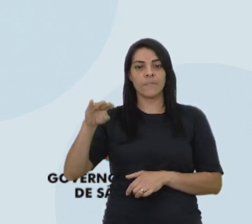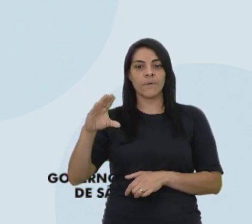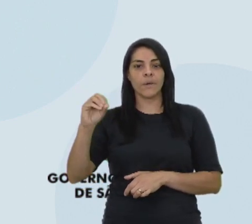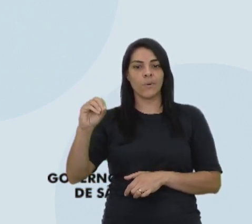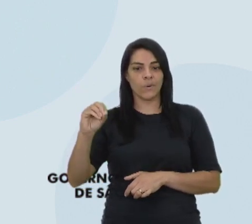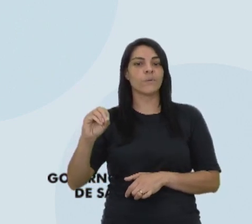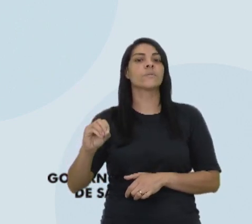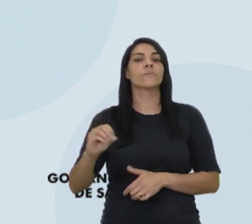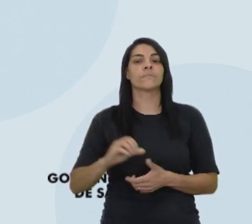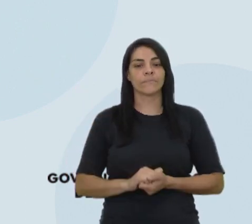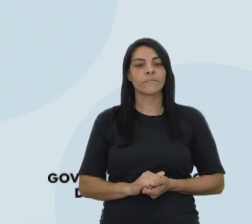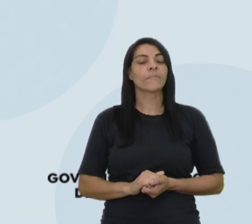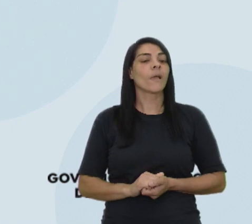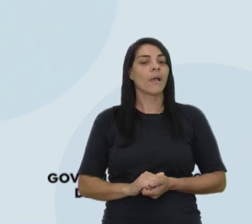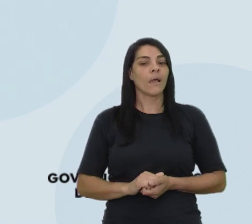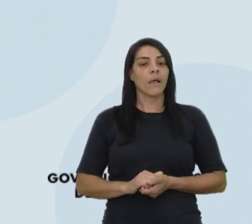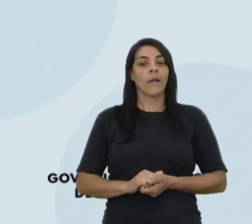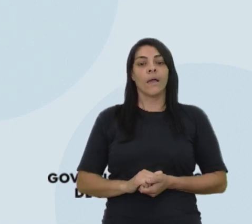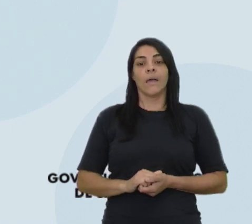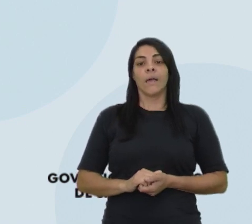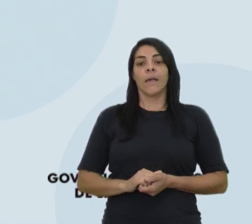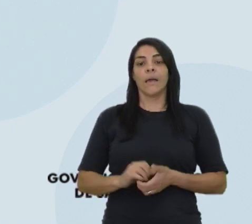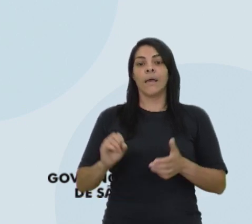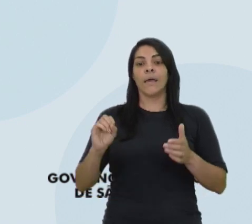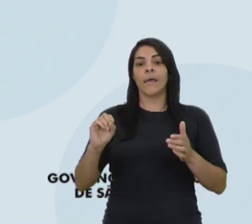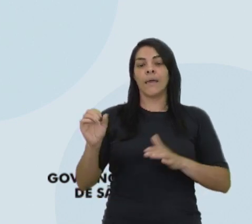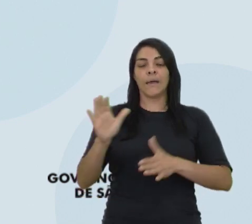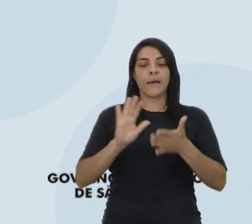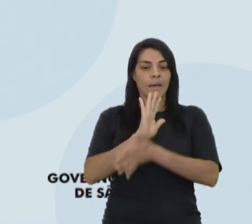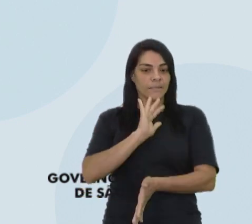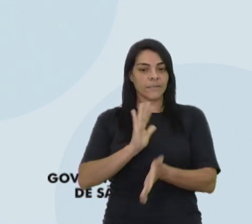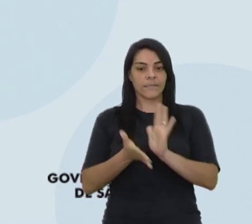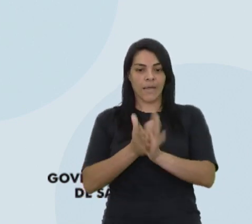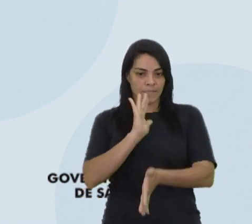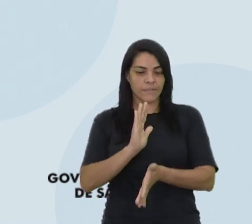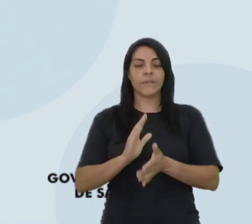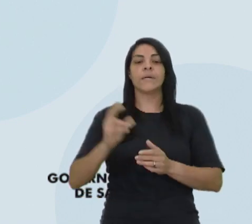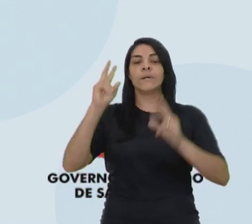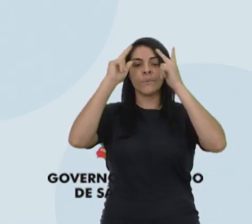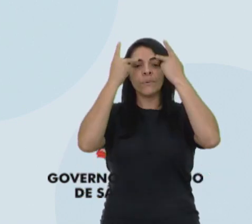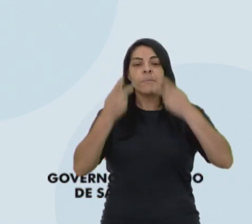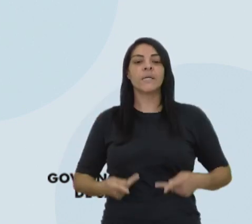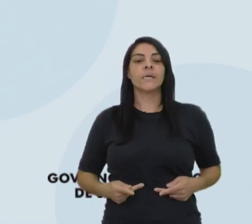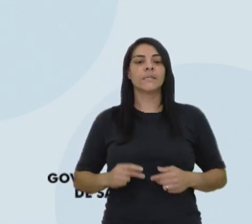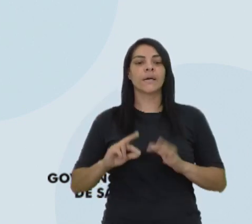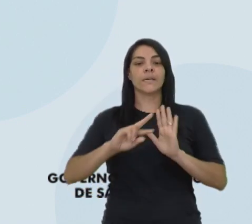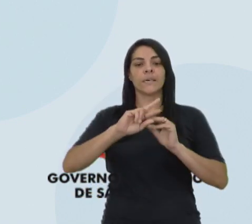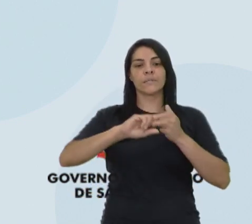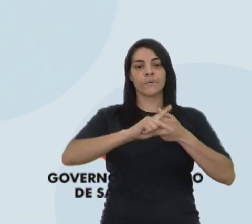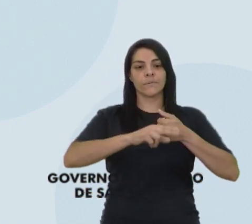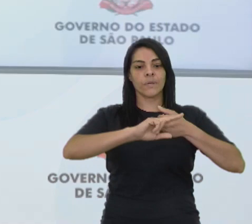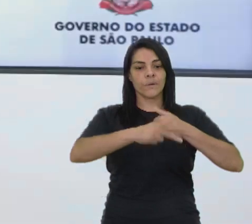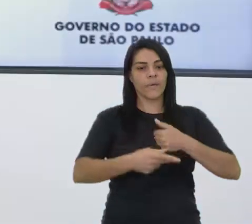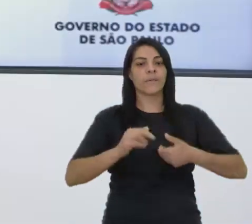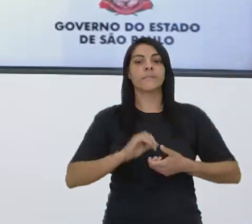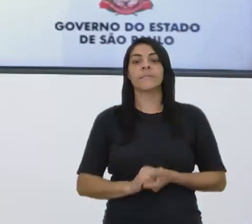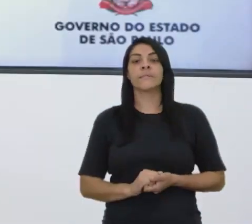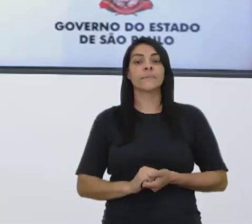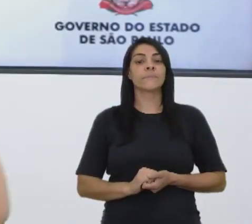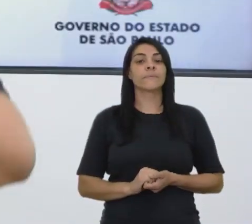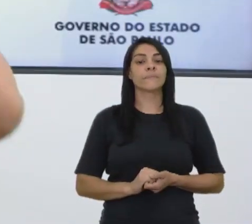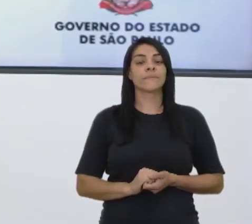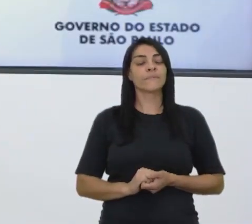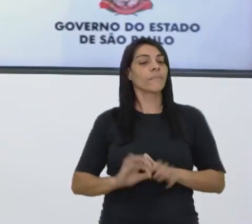cidade. A unidade curricular é a ação humana e suas consequências. E o componente curricular é o estudo e conservação dos solos,